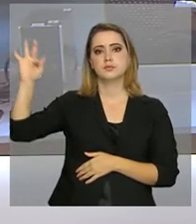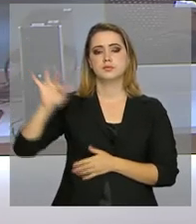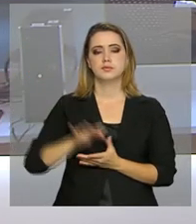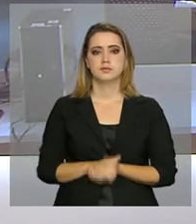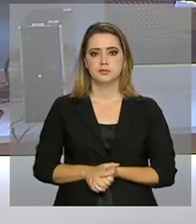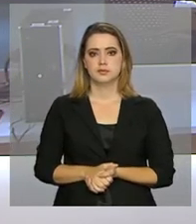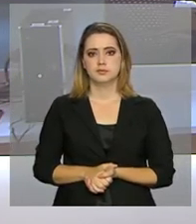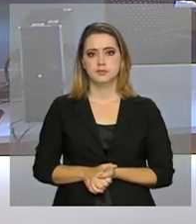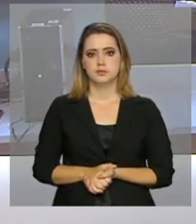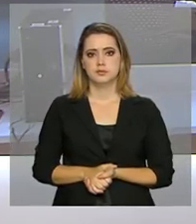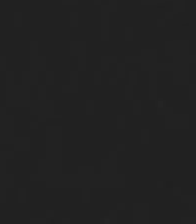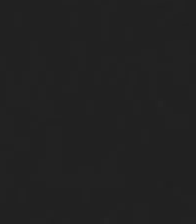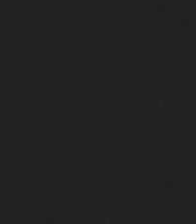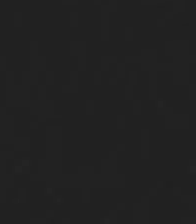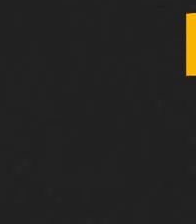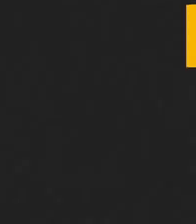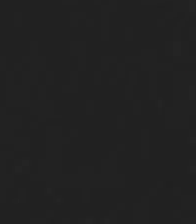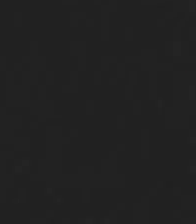federal